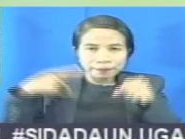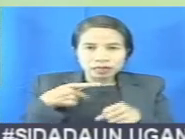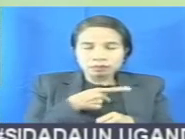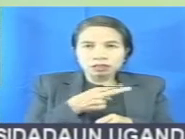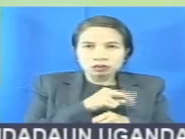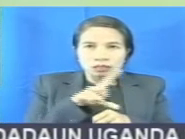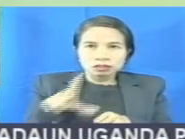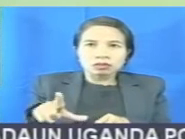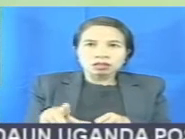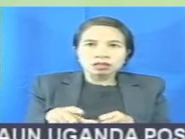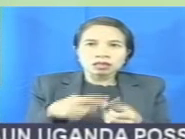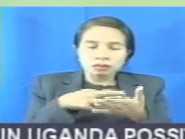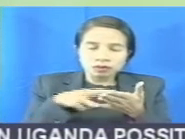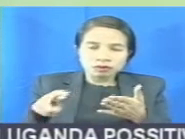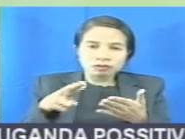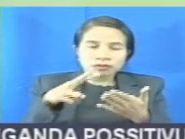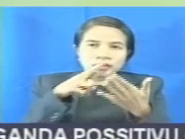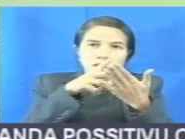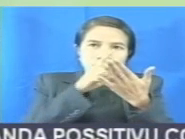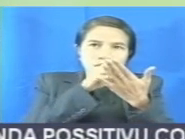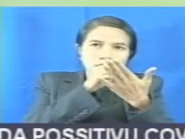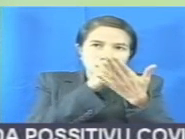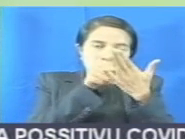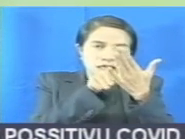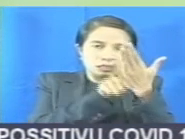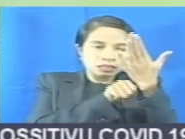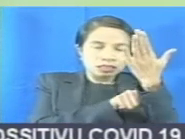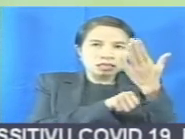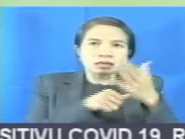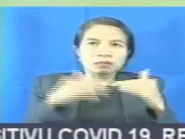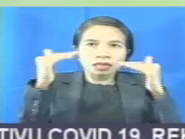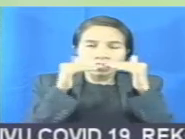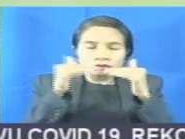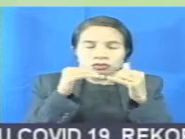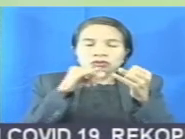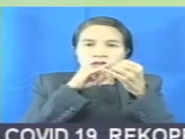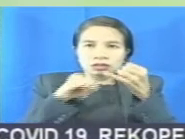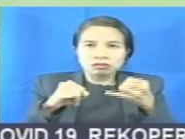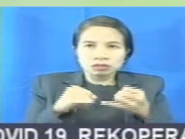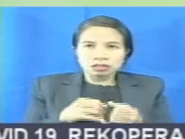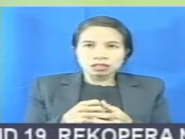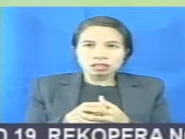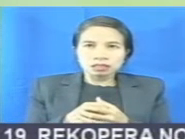está aprovando na agenda ba plenária da ICUS Niamba